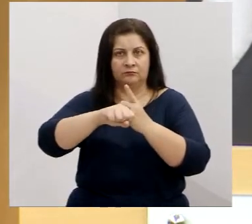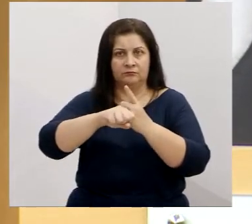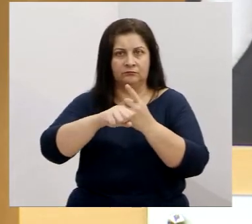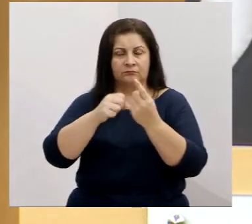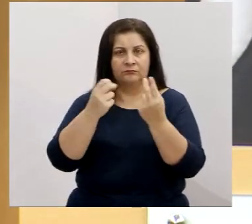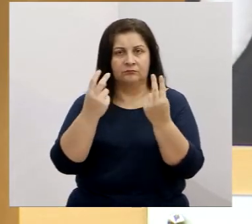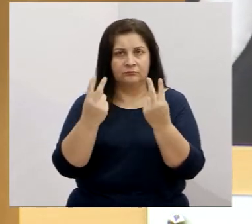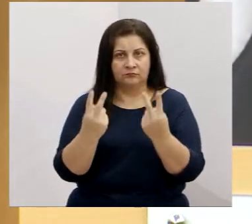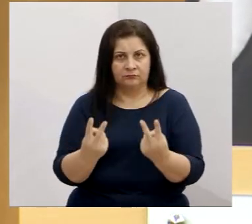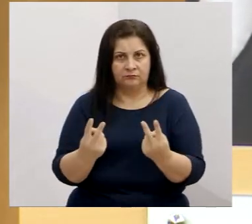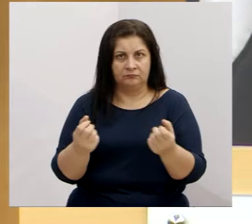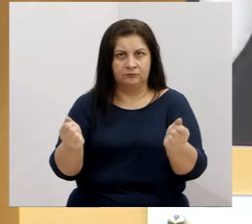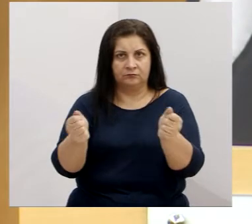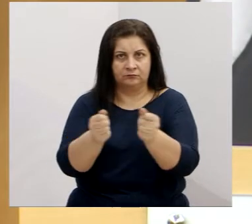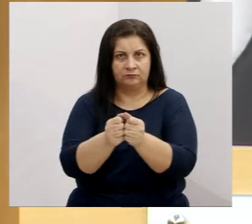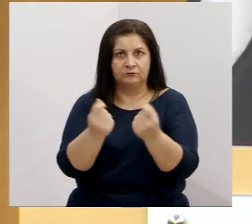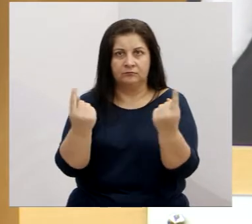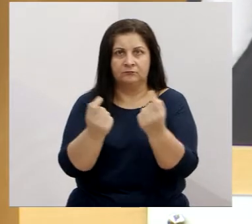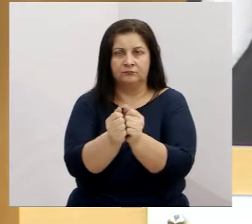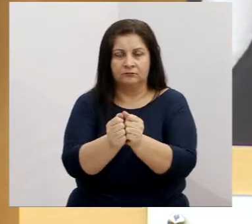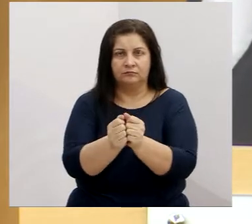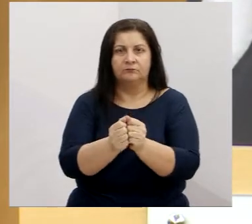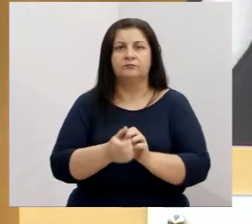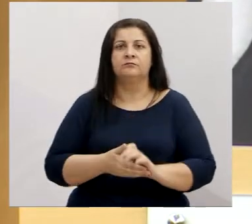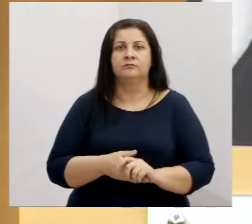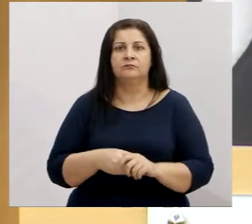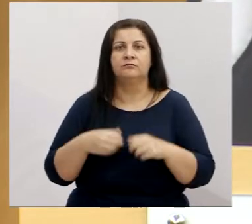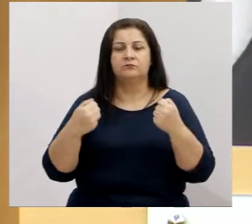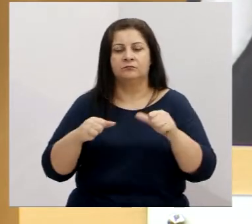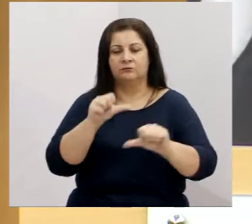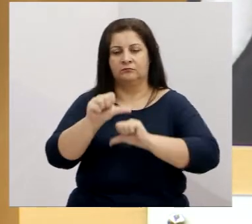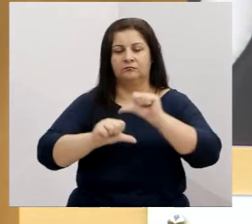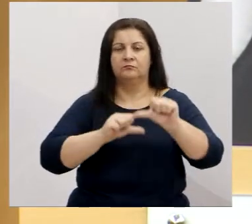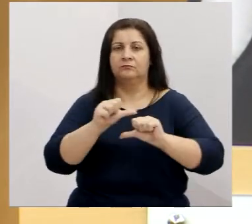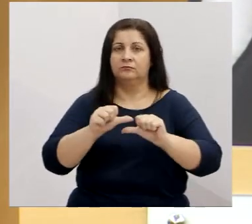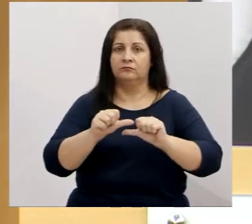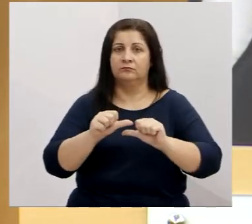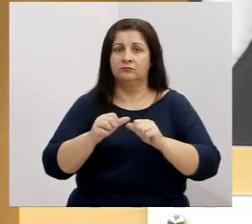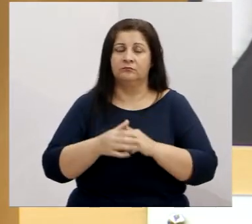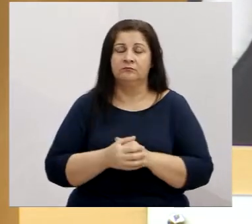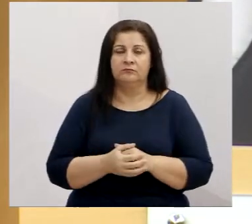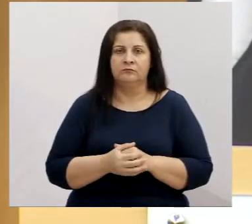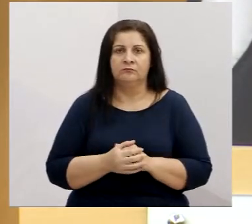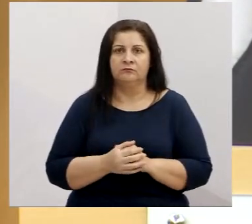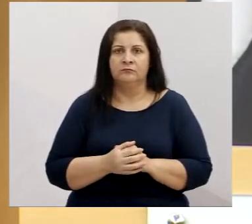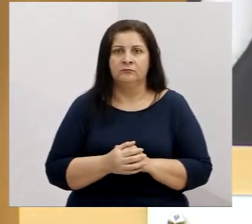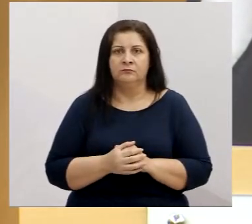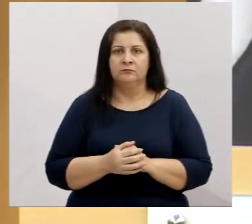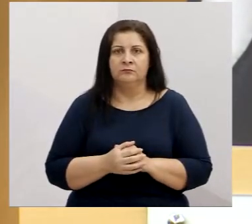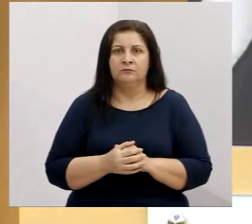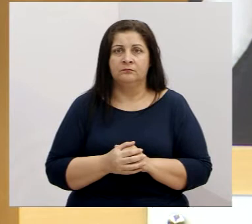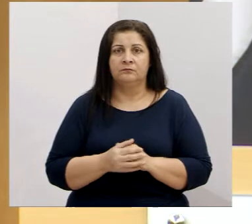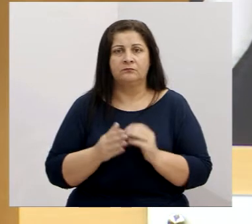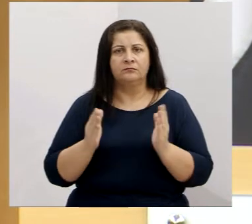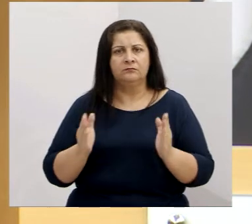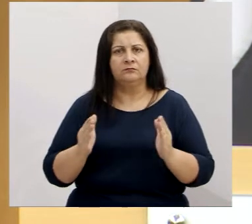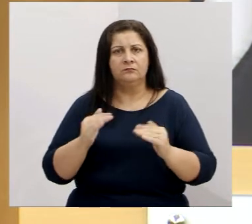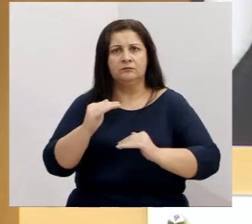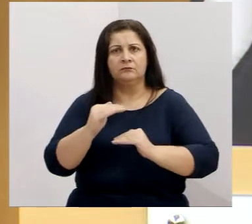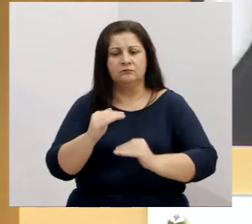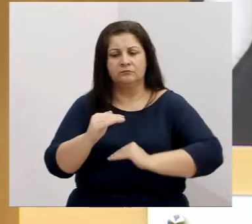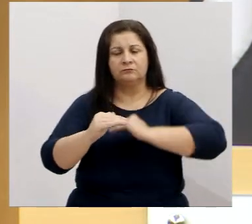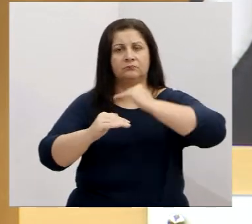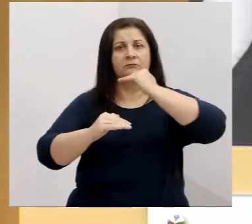fundamentais para transformar o quadro em que ainda vivemos e vamos dar um passo além